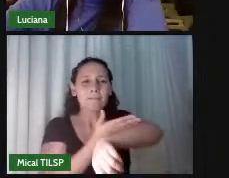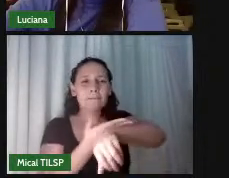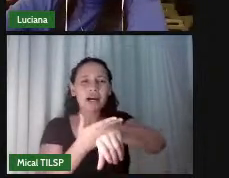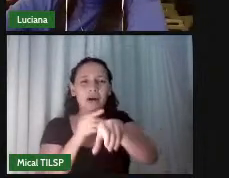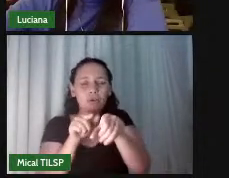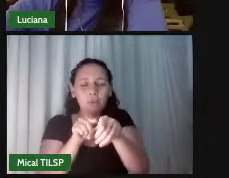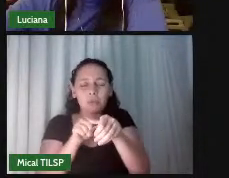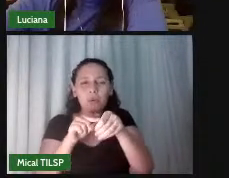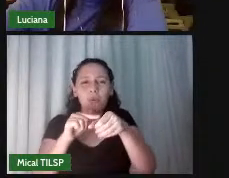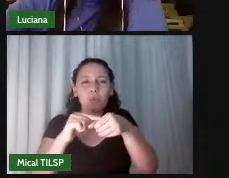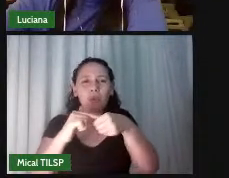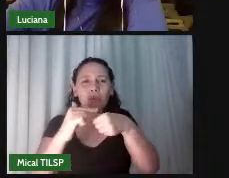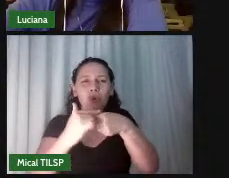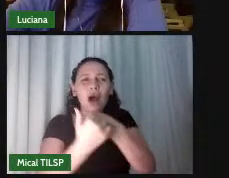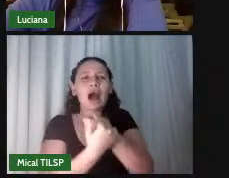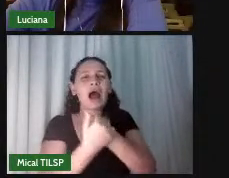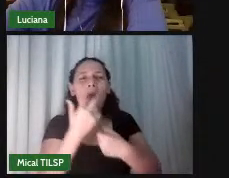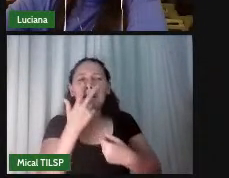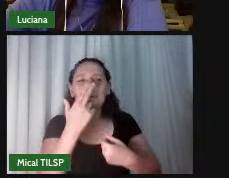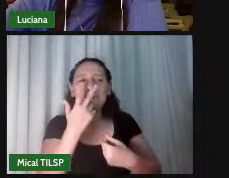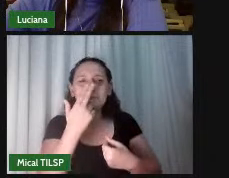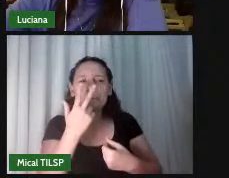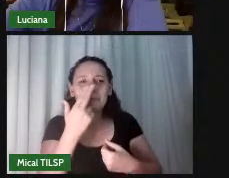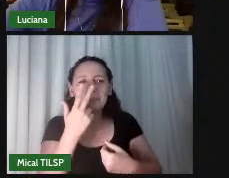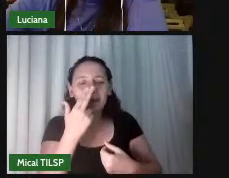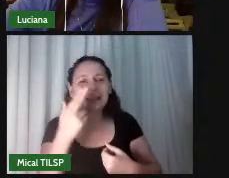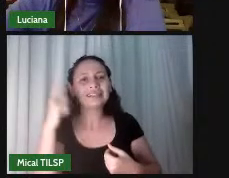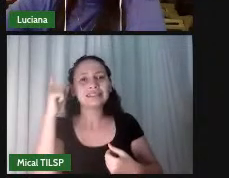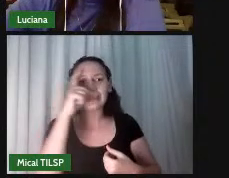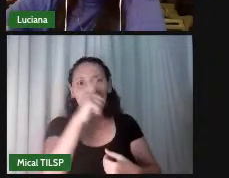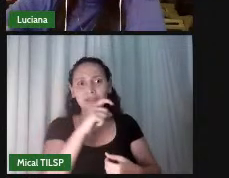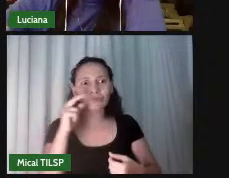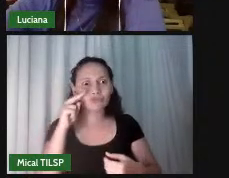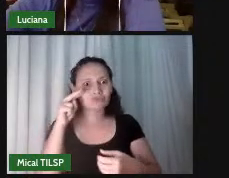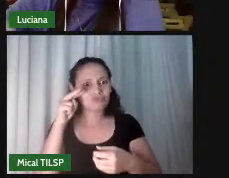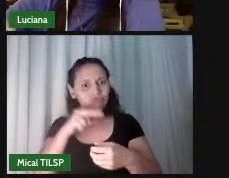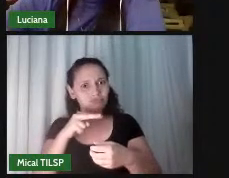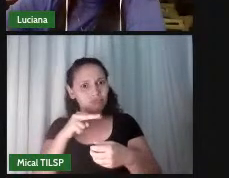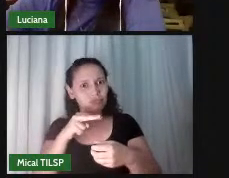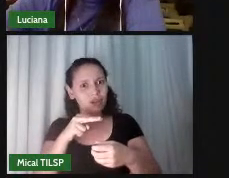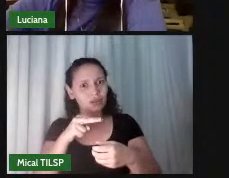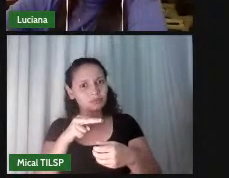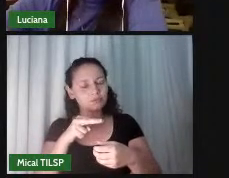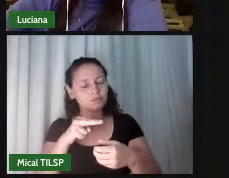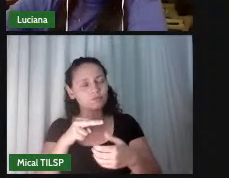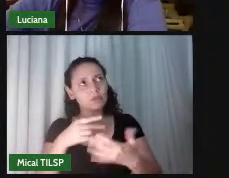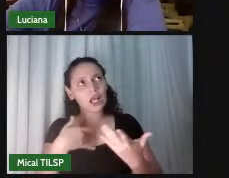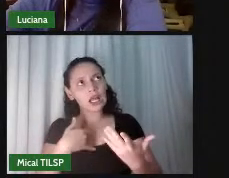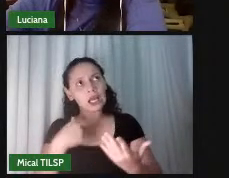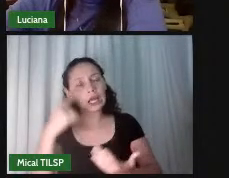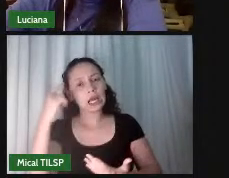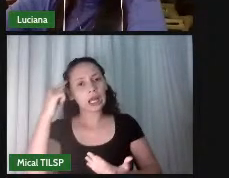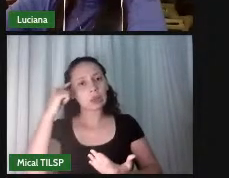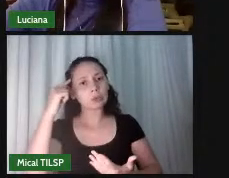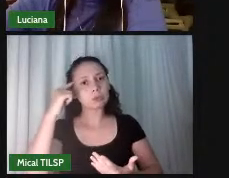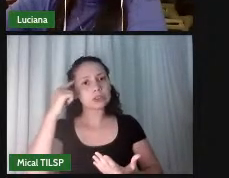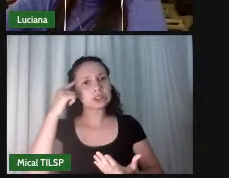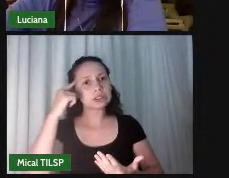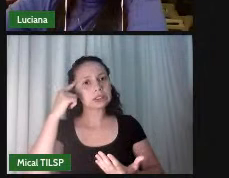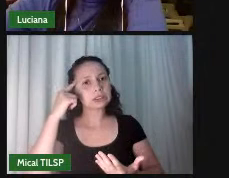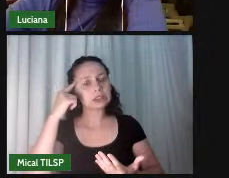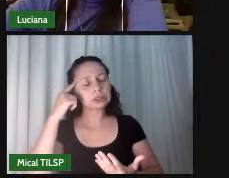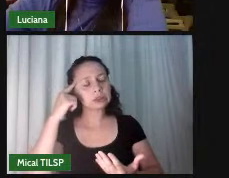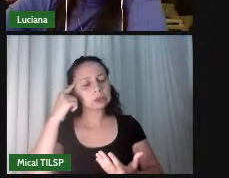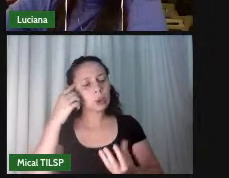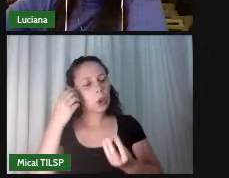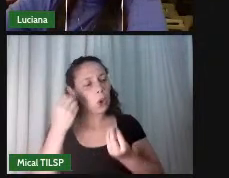alto polimento. Então, fica bem difícil mesmo. E aí, eu comecei a pensar sobre alguma técnica que pudesse auxiliar o